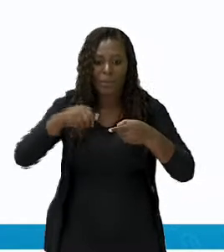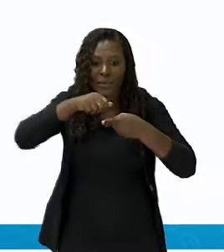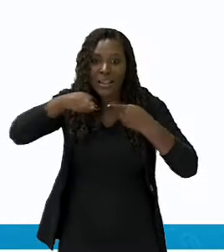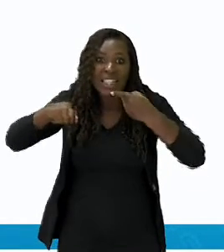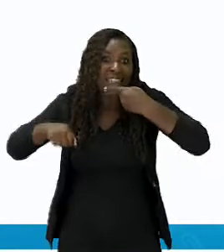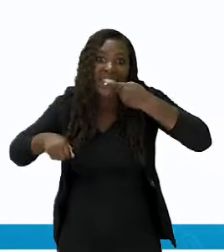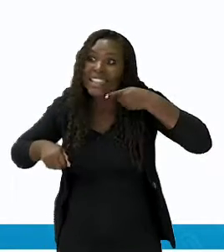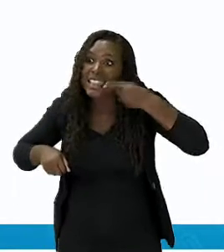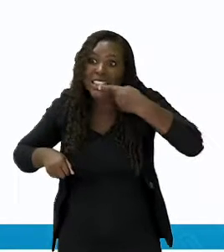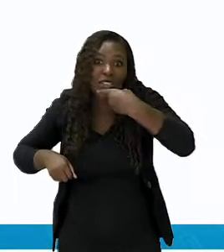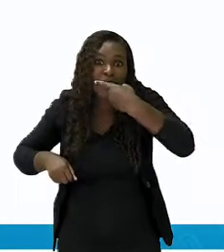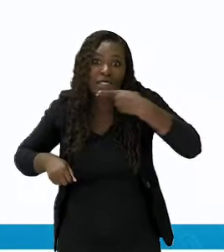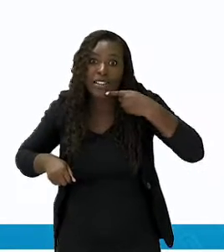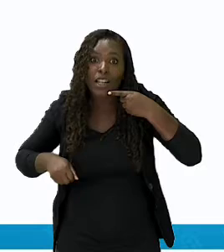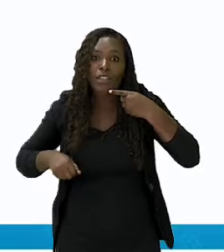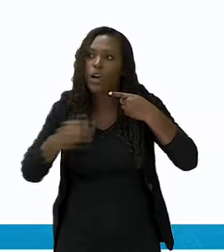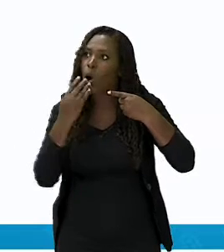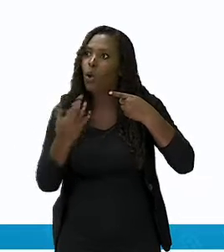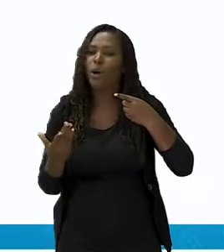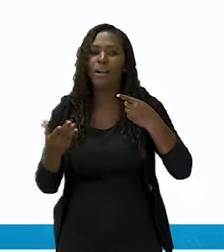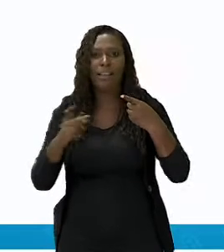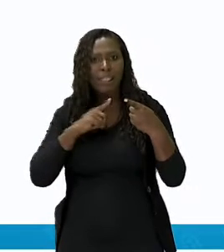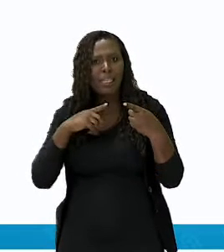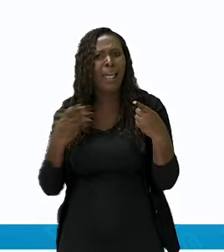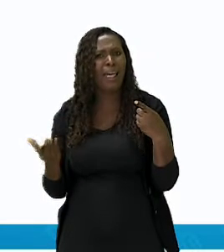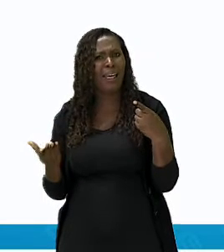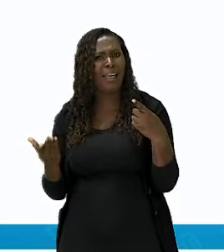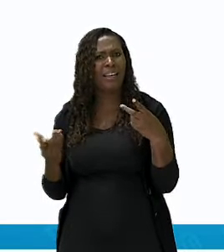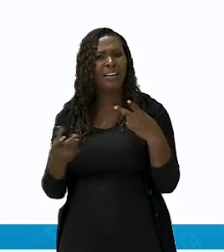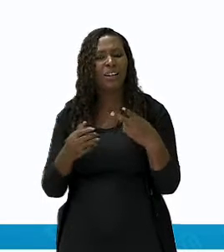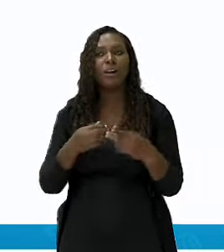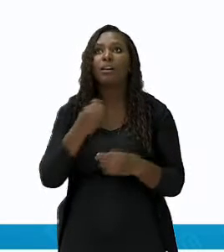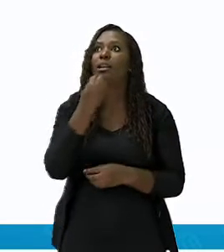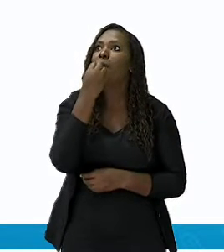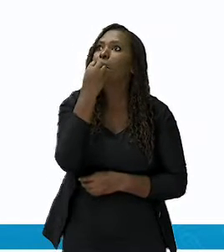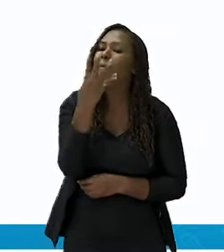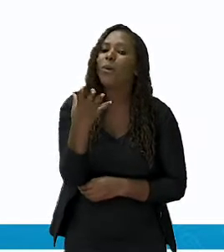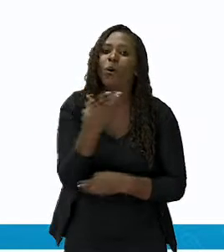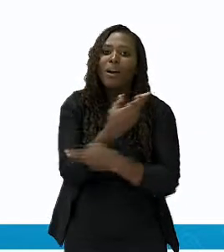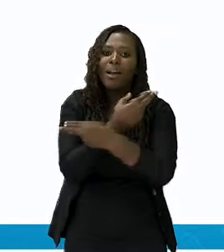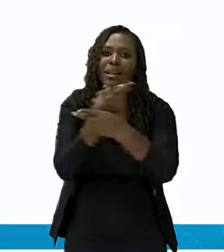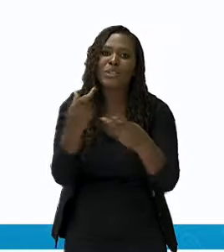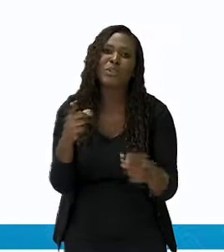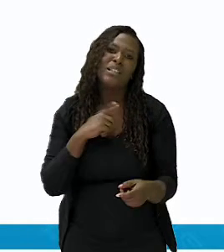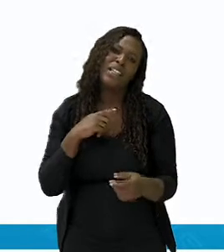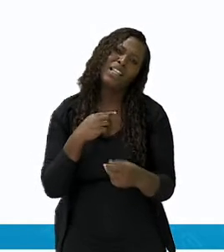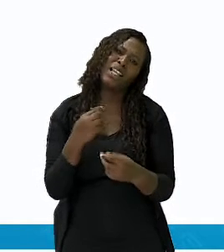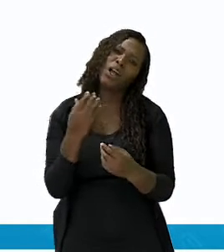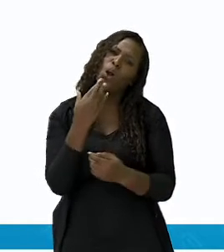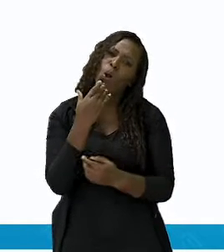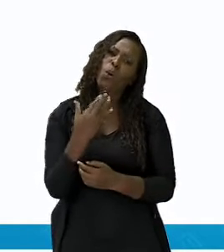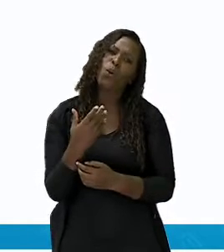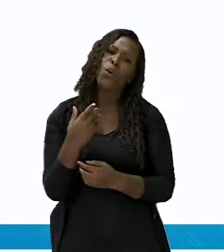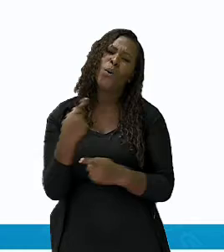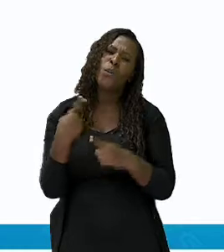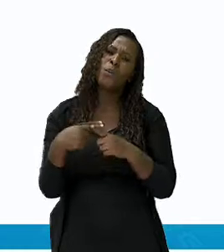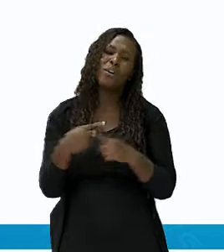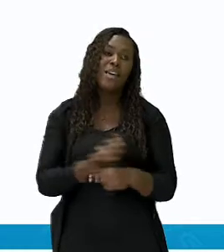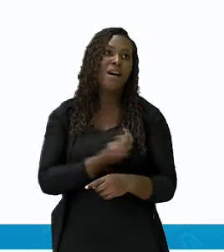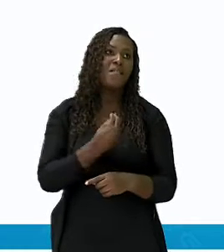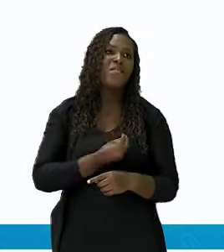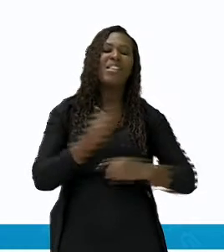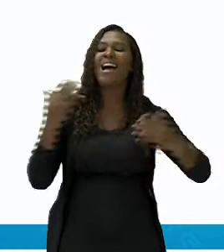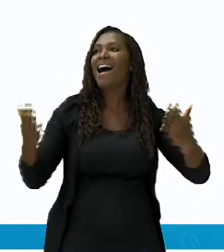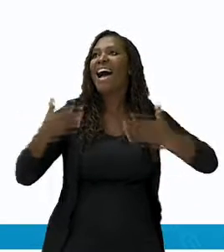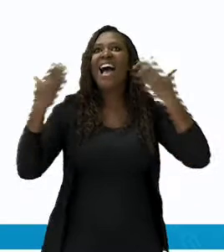dentes. Que bom que as coisas têm cor, pois isso torna a vida mais alegre, muito mais alegre, não é mesmo?